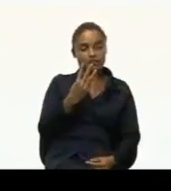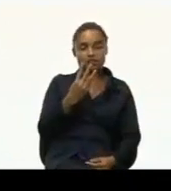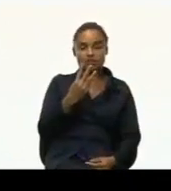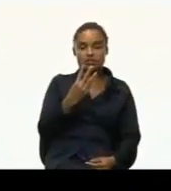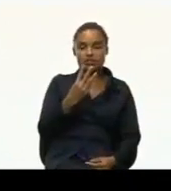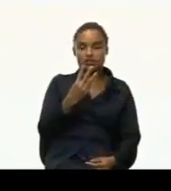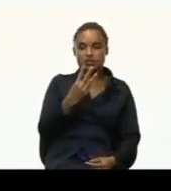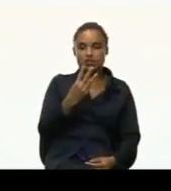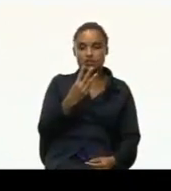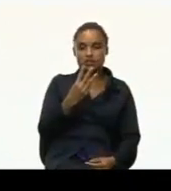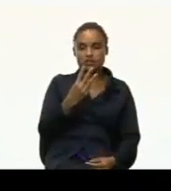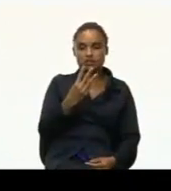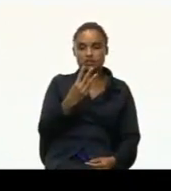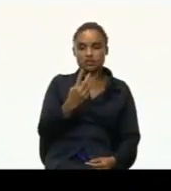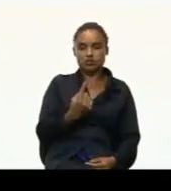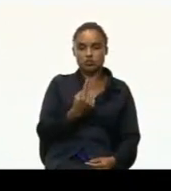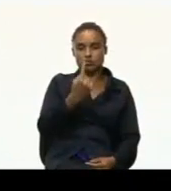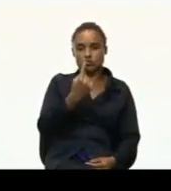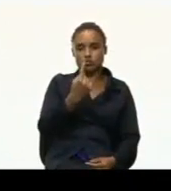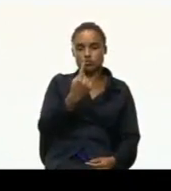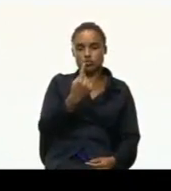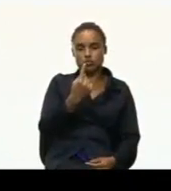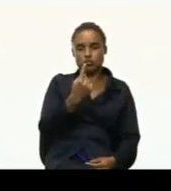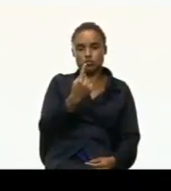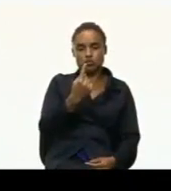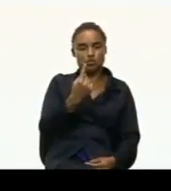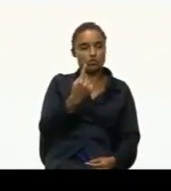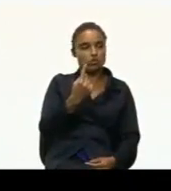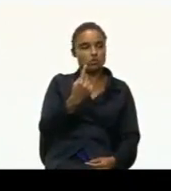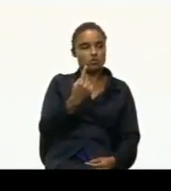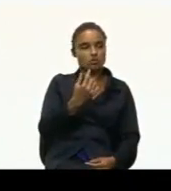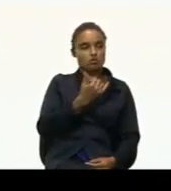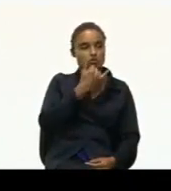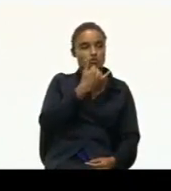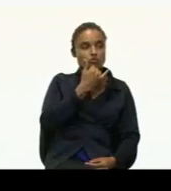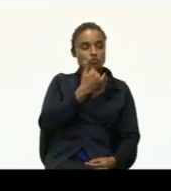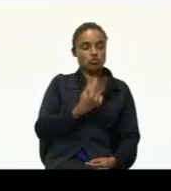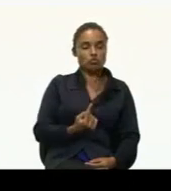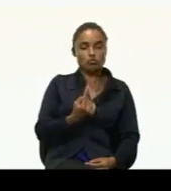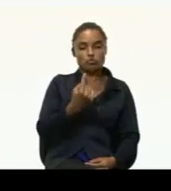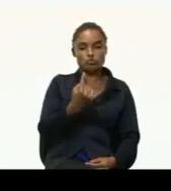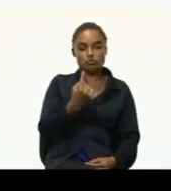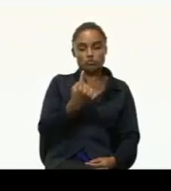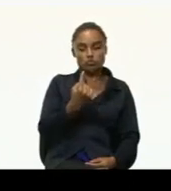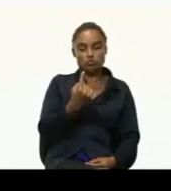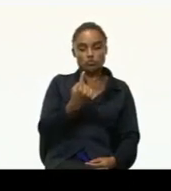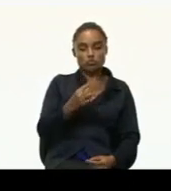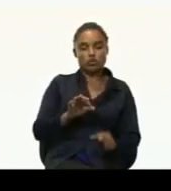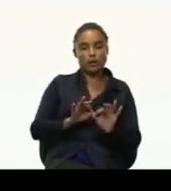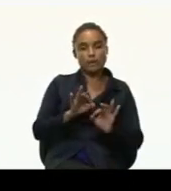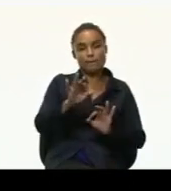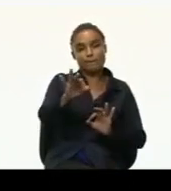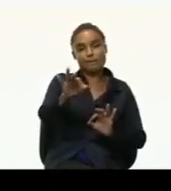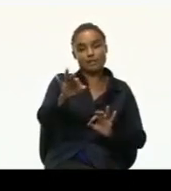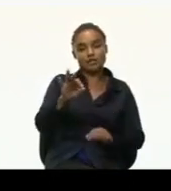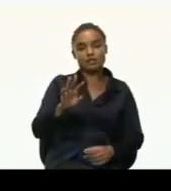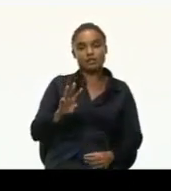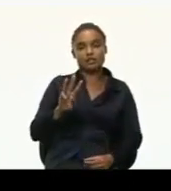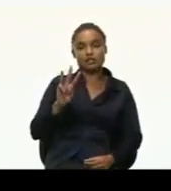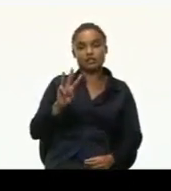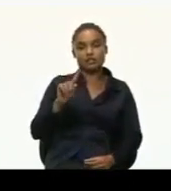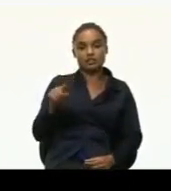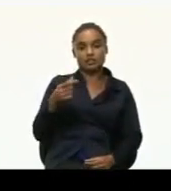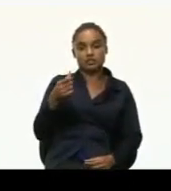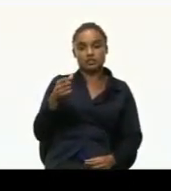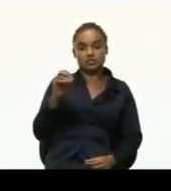por... Opa, ficou 1. Eita, atrapalhou tudo aqui, ó. Ficou 1, a mesa do professor ficou 1 por